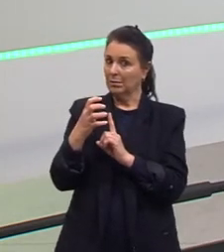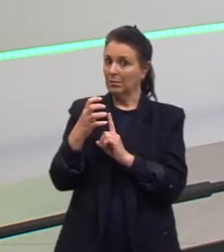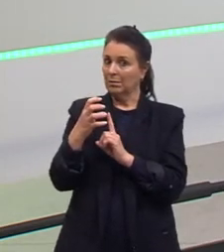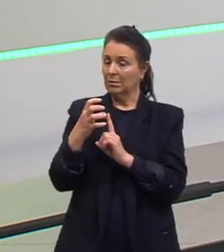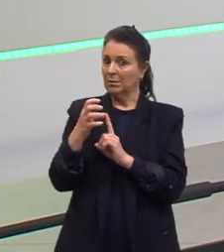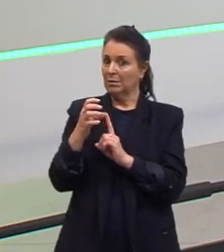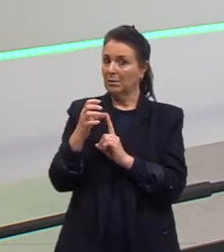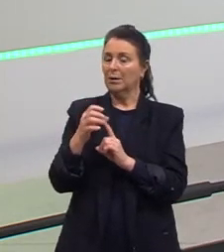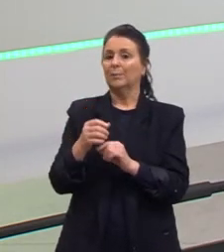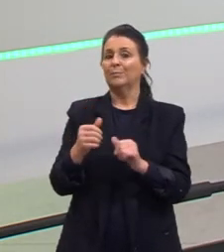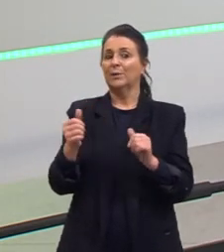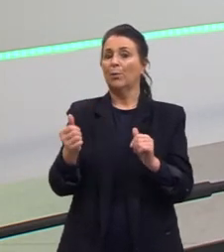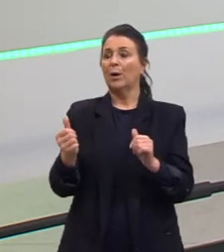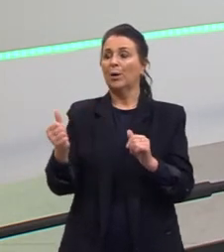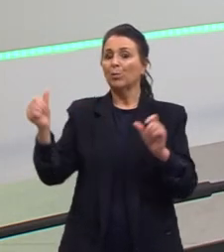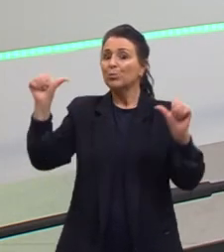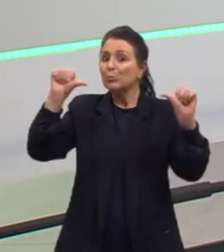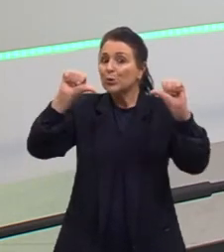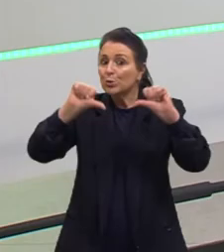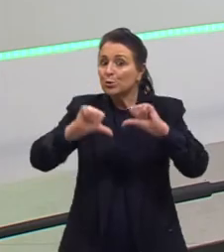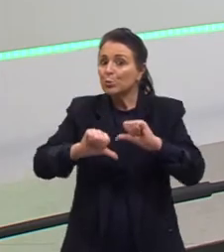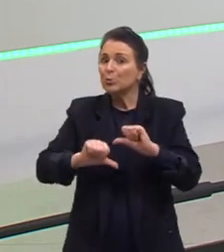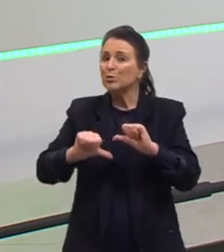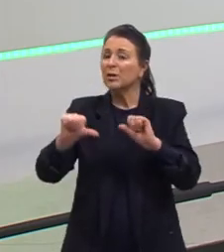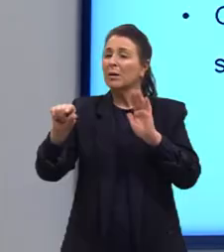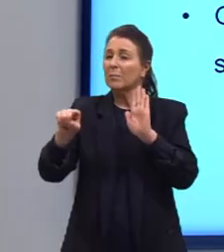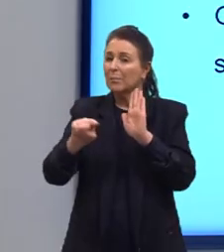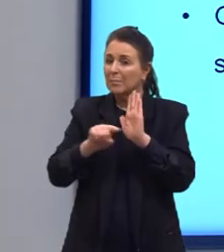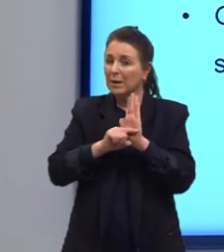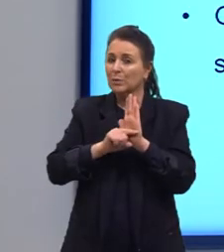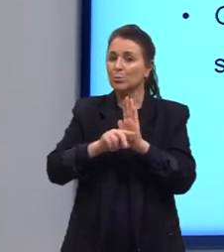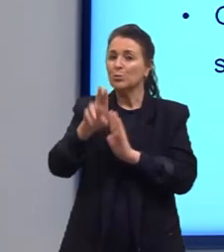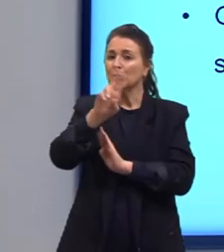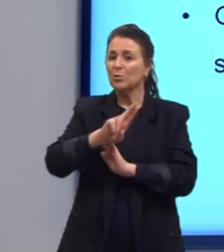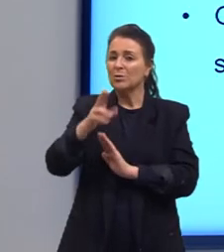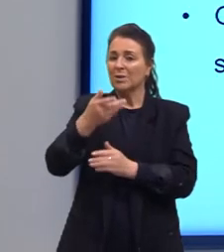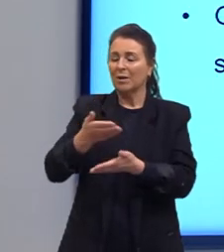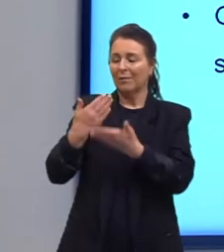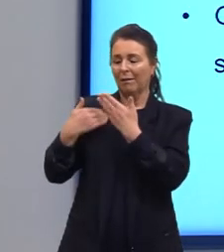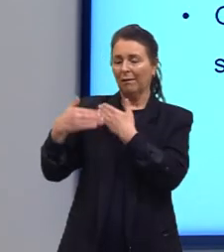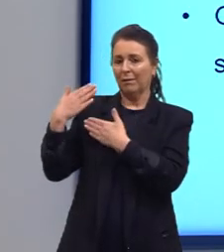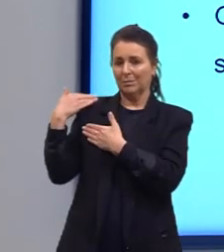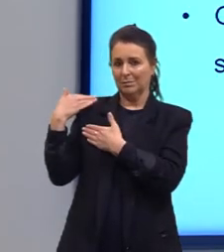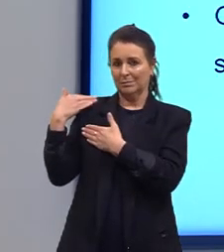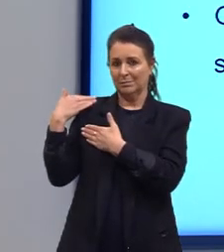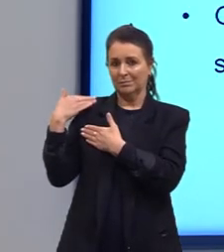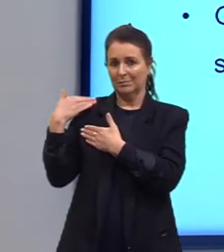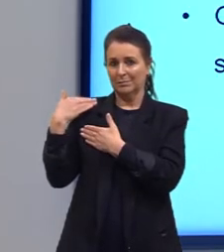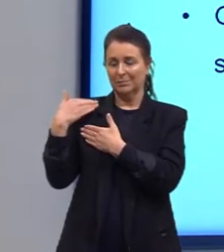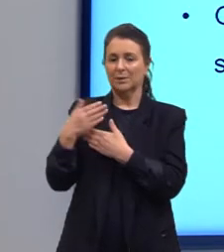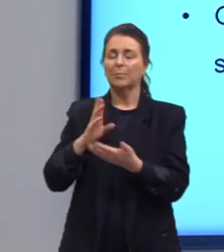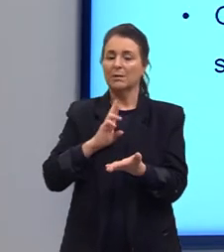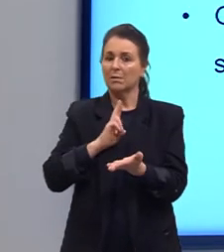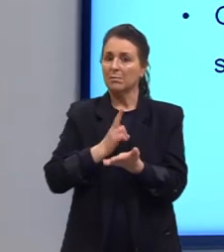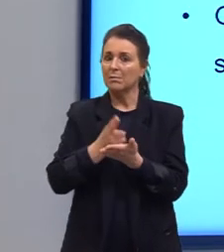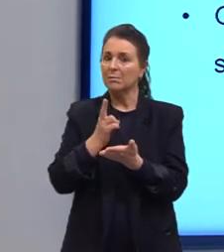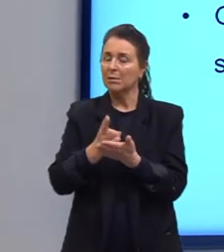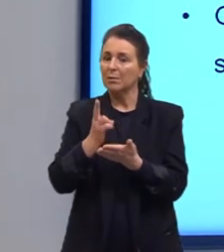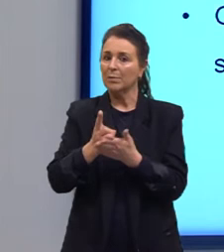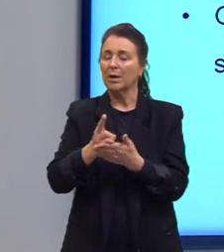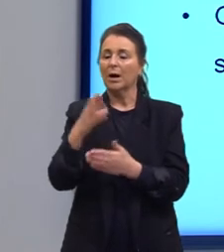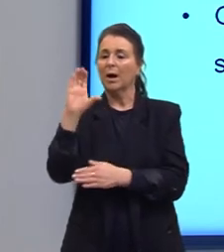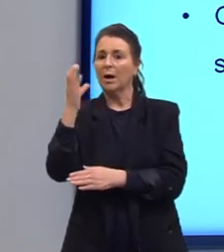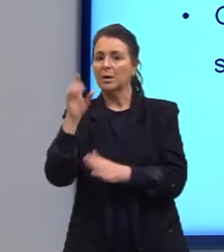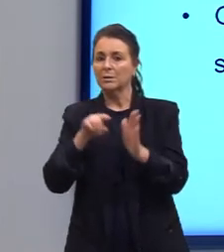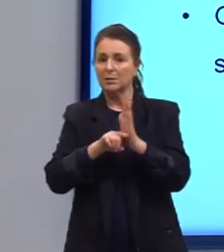que são menos prejudiciais ao meio ambiente do que os que eram utilizados antigamente aí tá sempre a